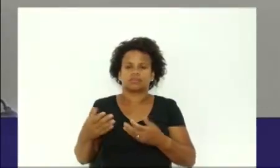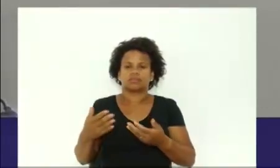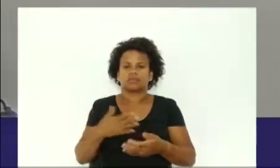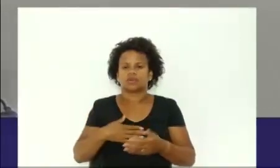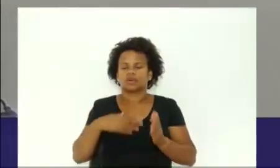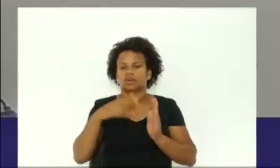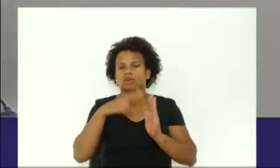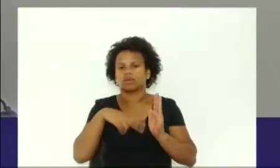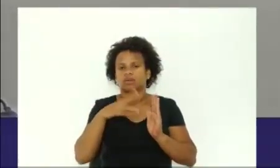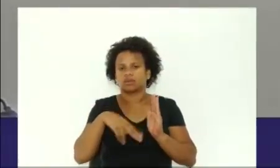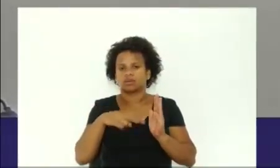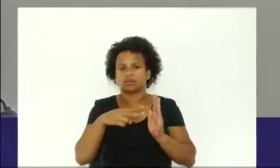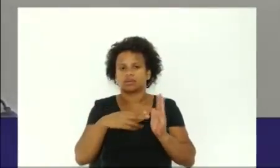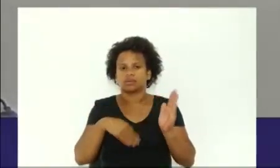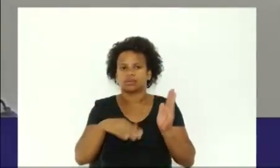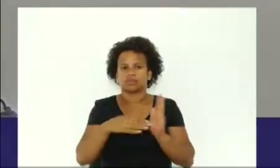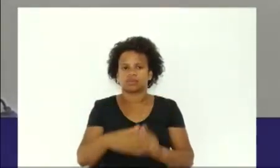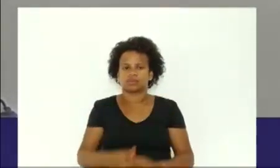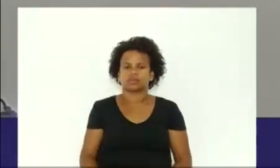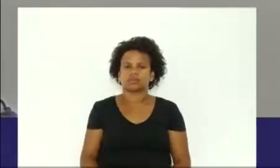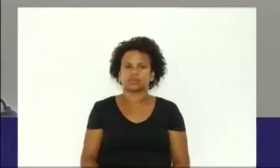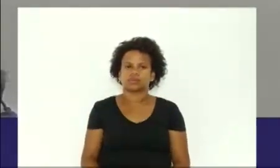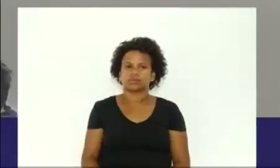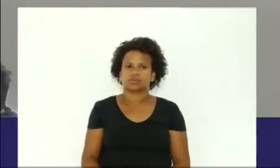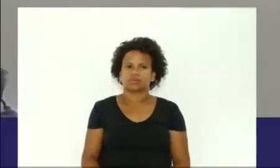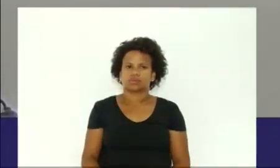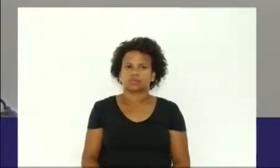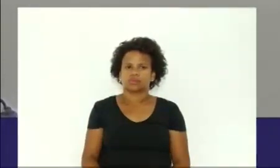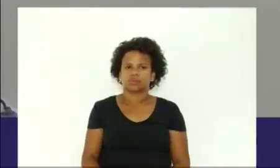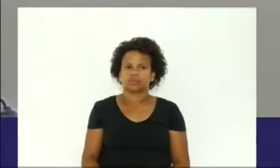lido na íntegra.